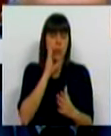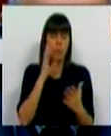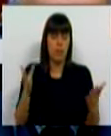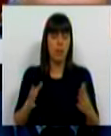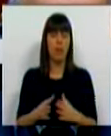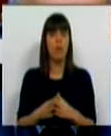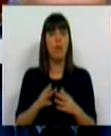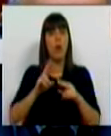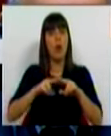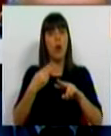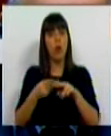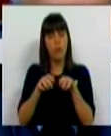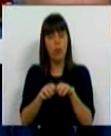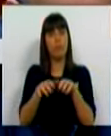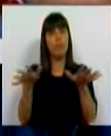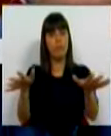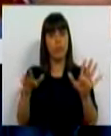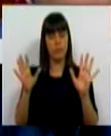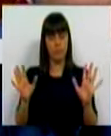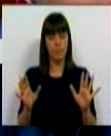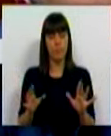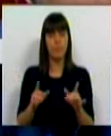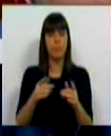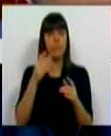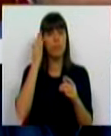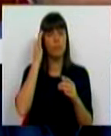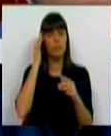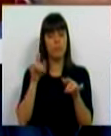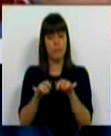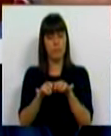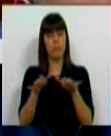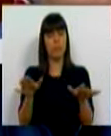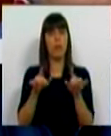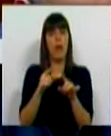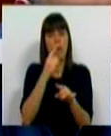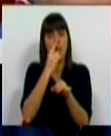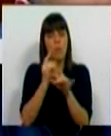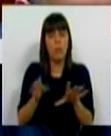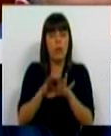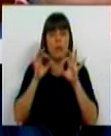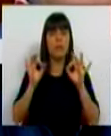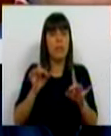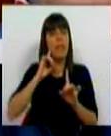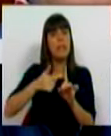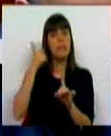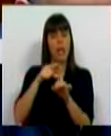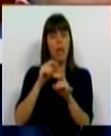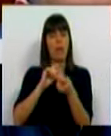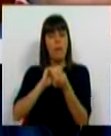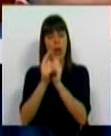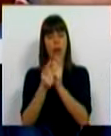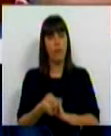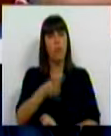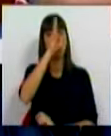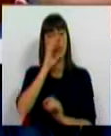sabe, ao reforço da descentralização e ao entendimento que a descentralização deve ser mesmo a pedra angular da reforma